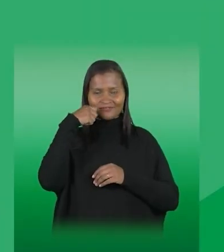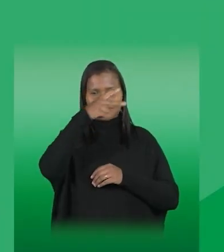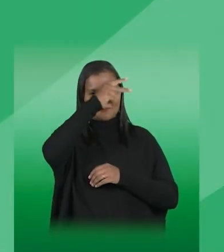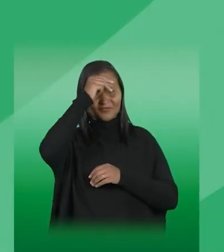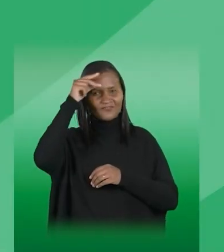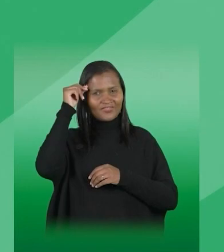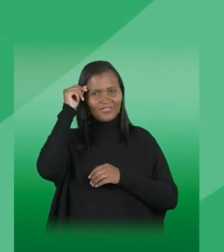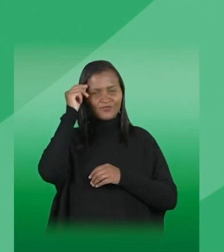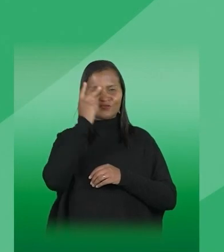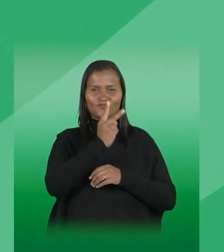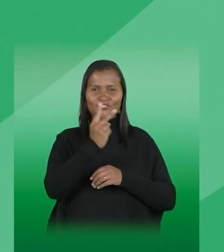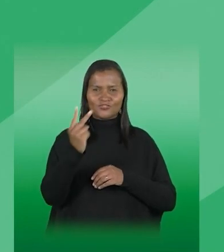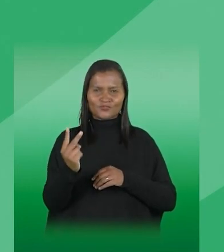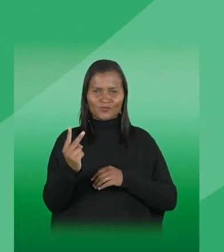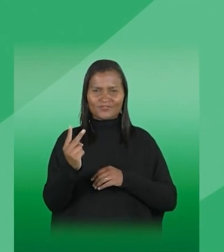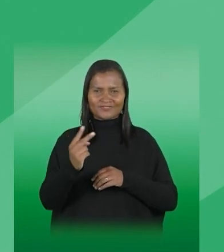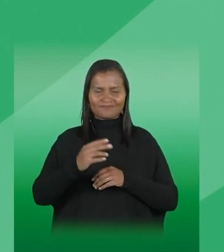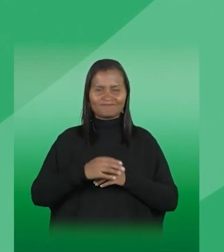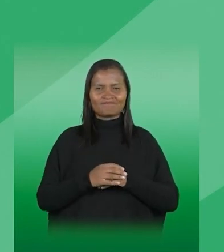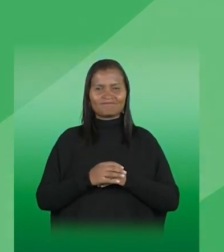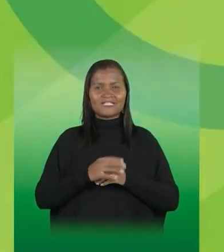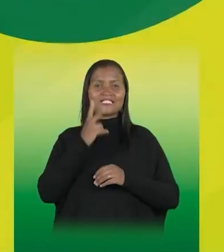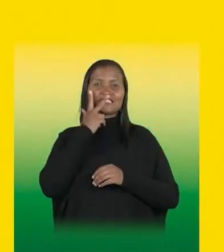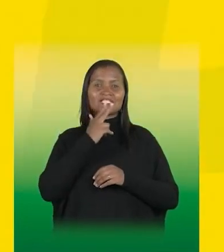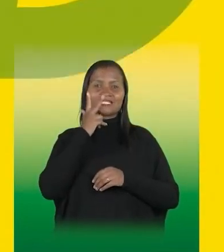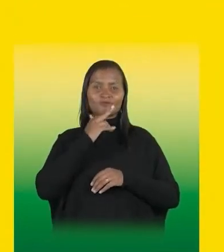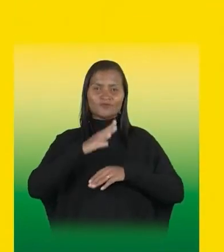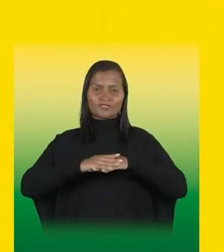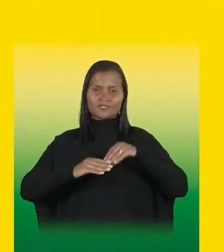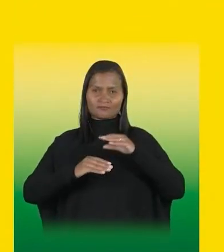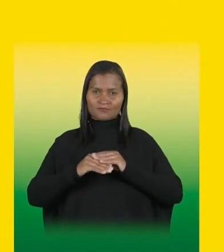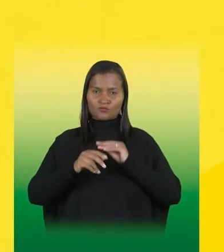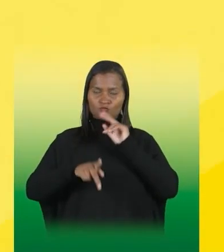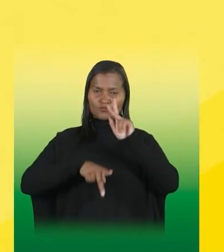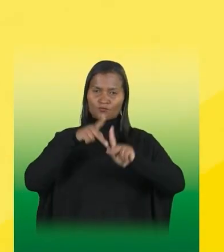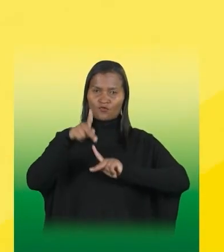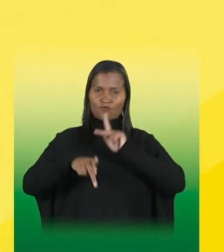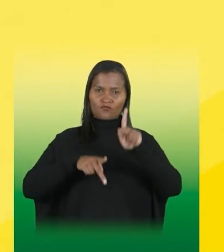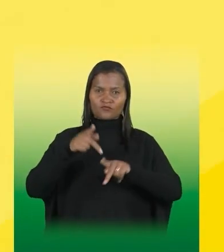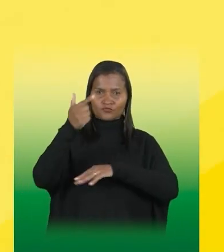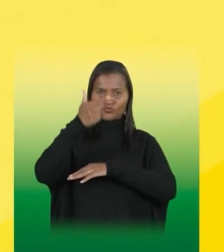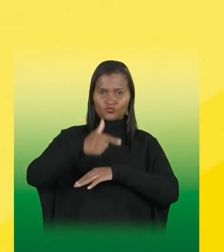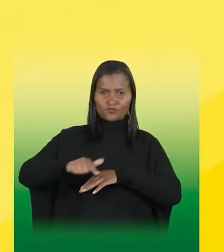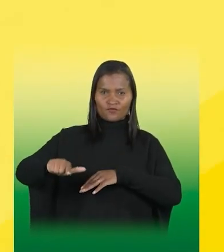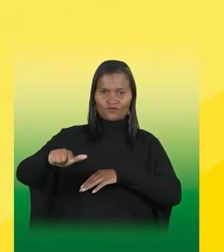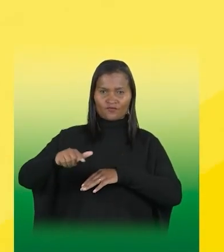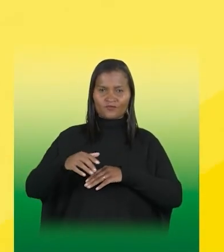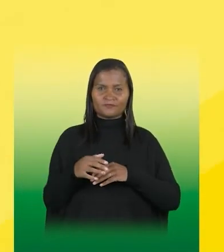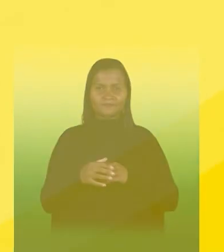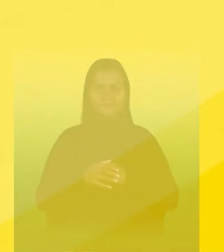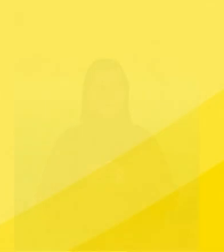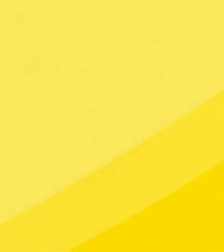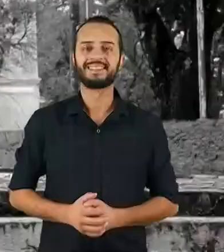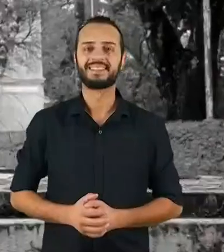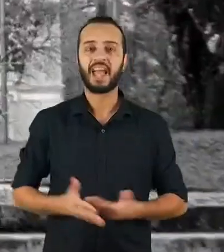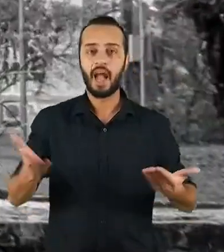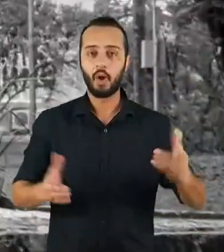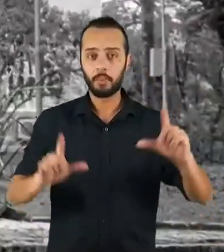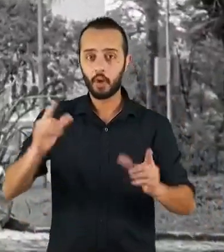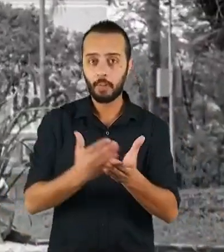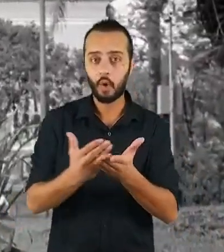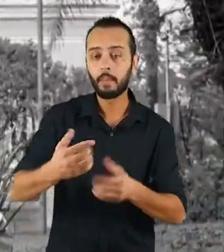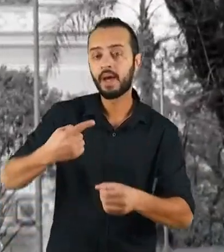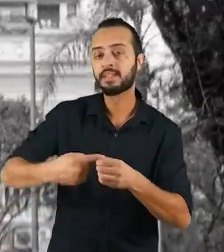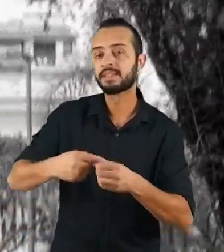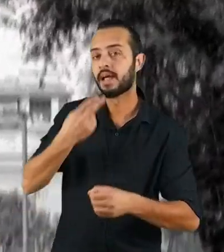Sérgio Moraes, prefeito 22. Santa Cruz nas mãos do povo de novo.